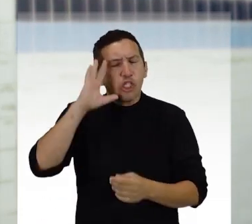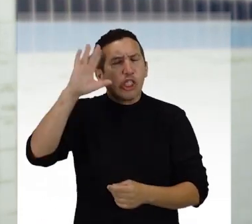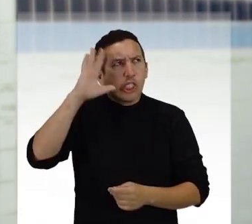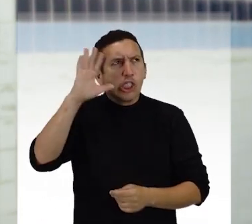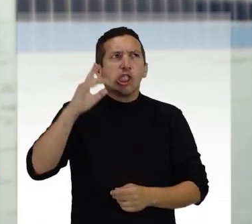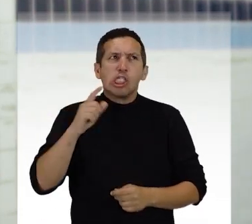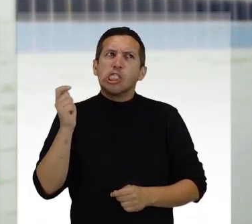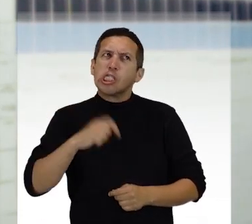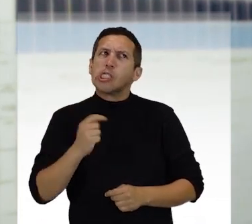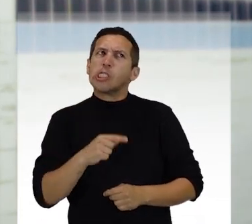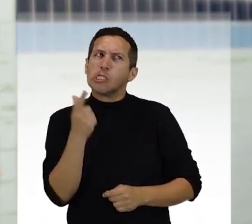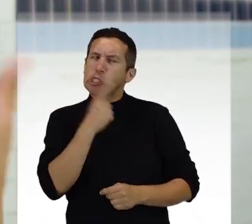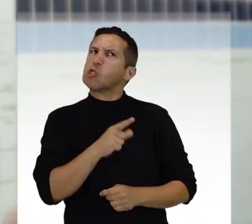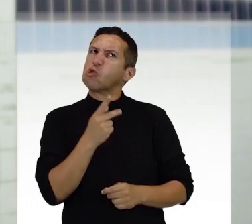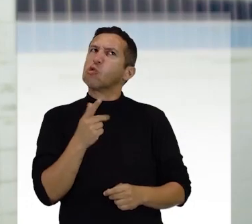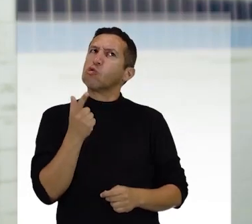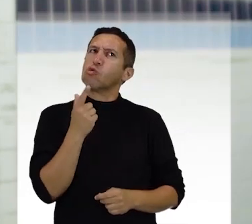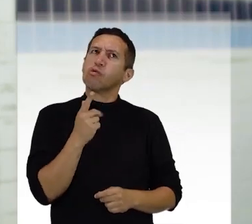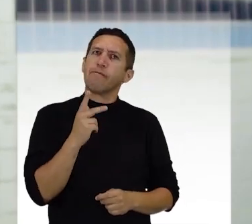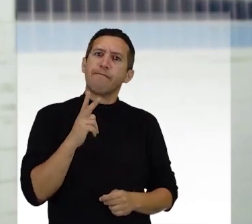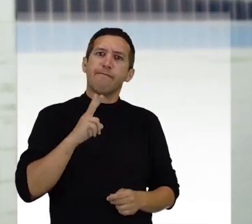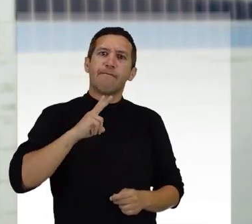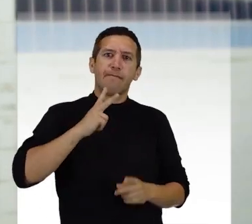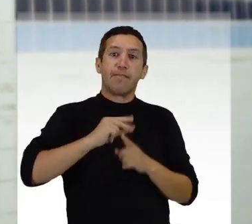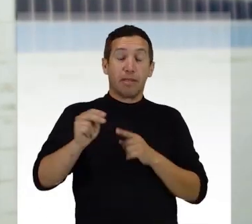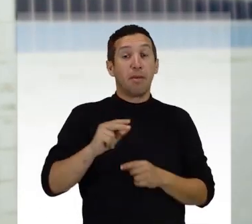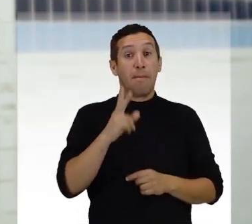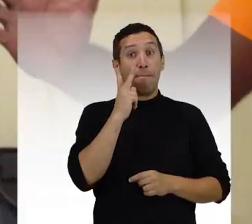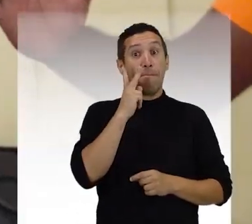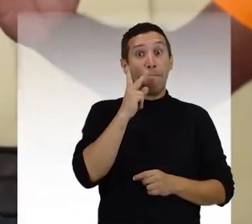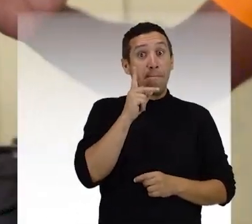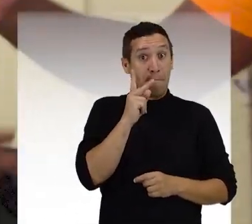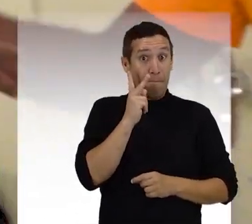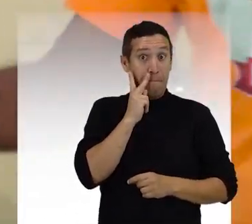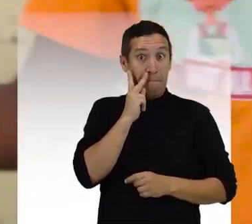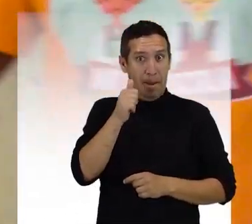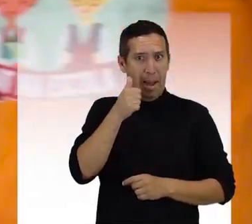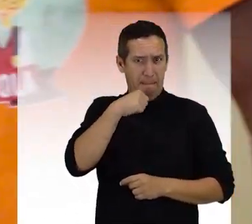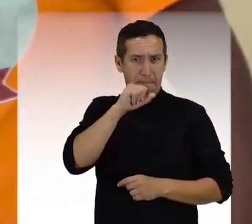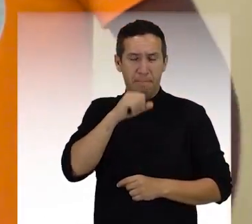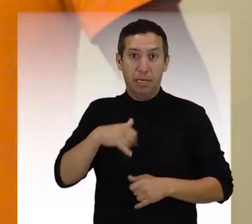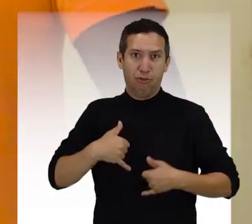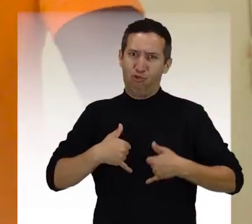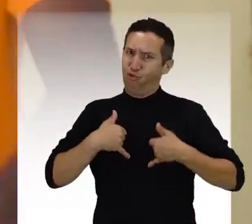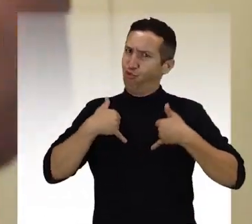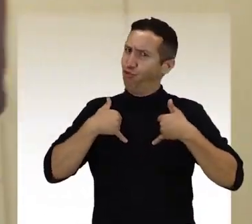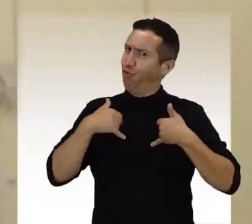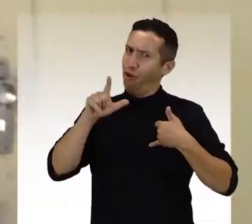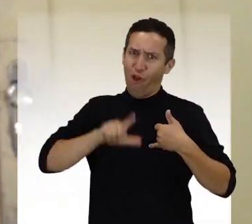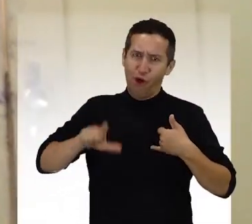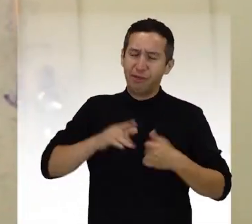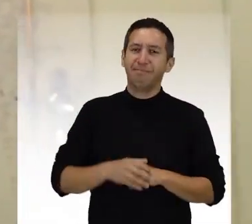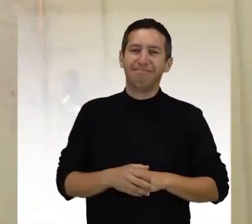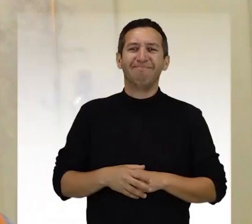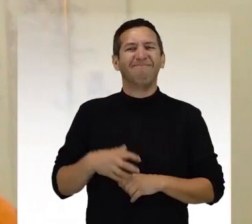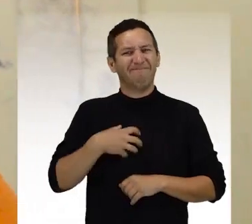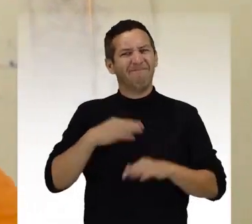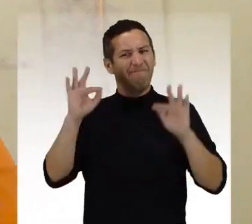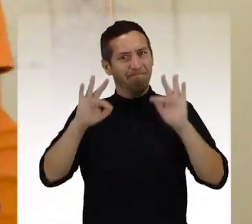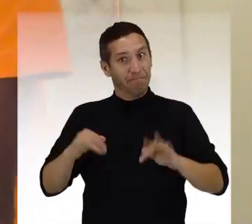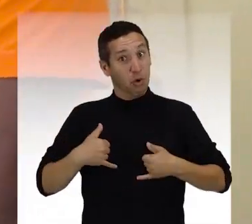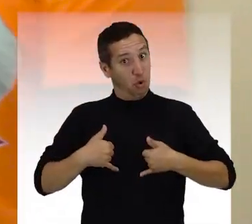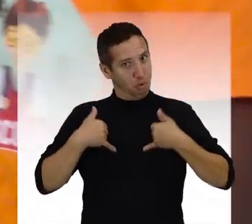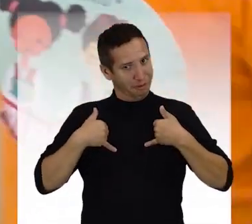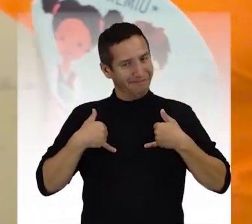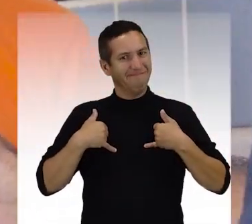a se empenhar e a sonhar com a possibilidade de ganhar esse prêmio. O papai e a mamãe ficaram no orgulho só, é